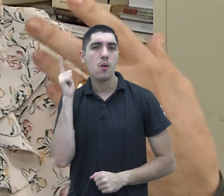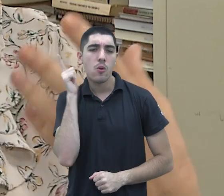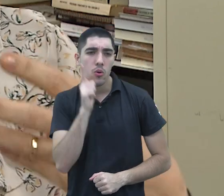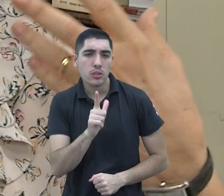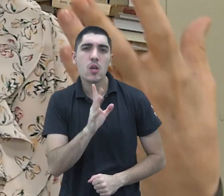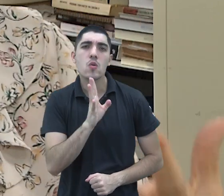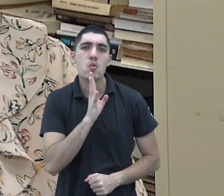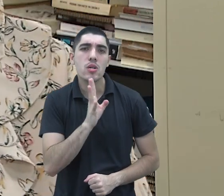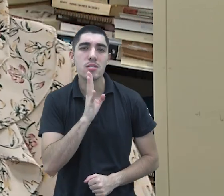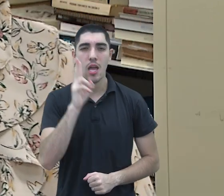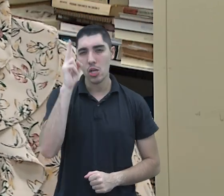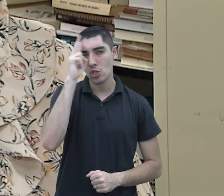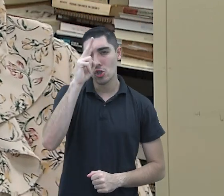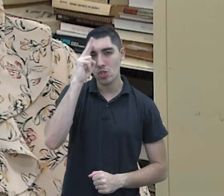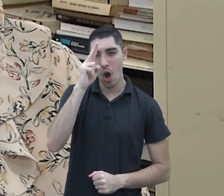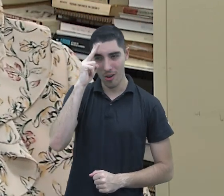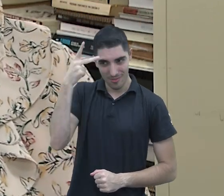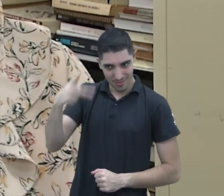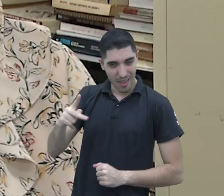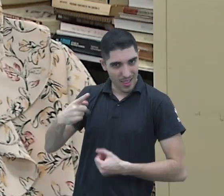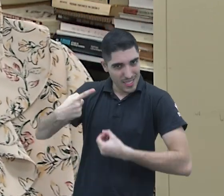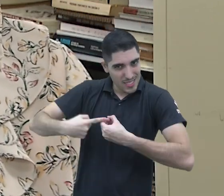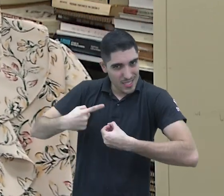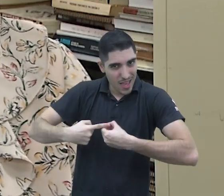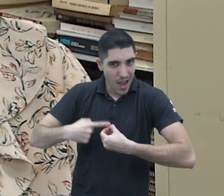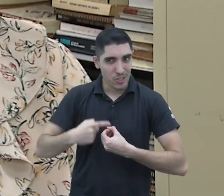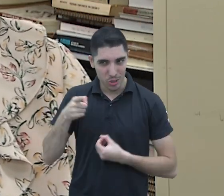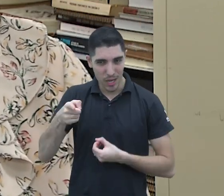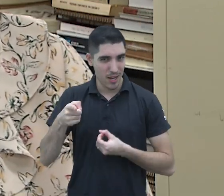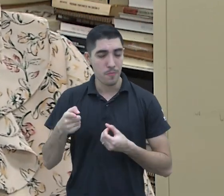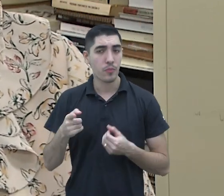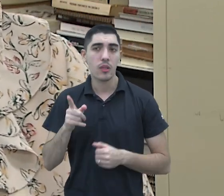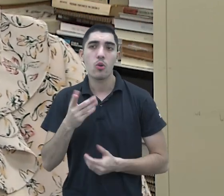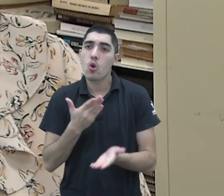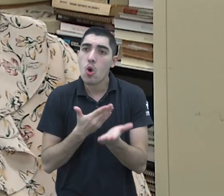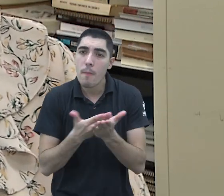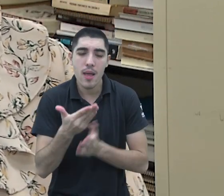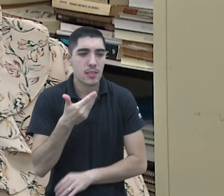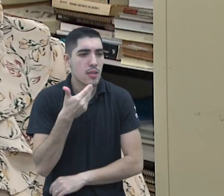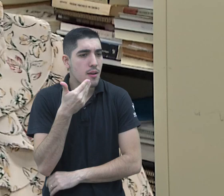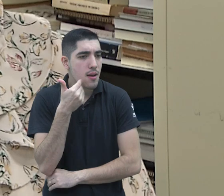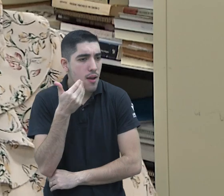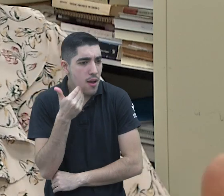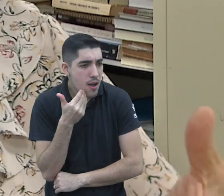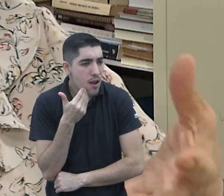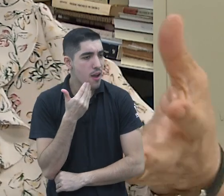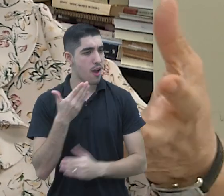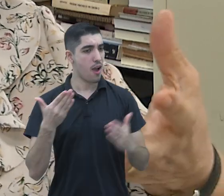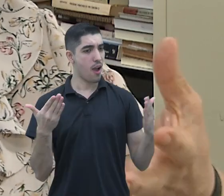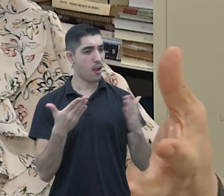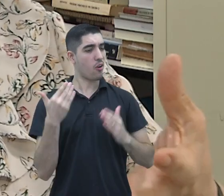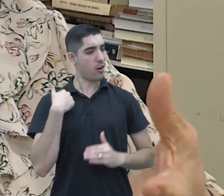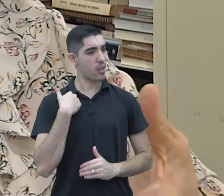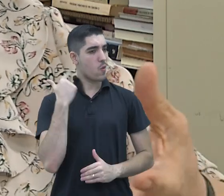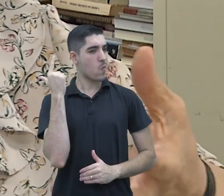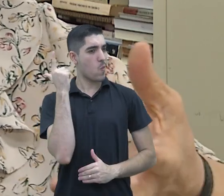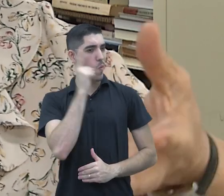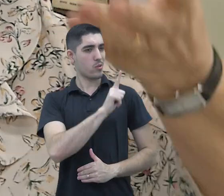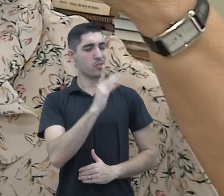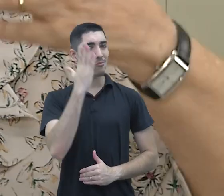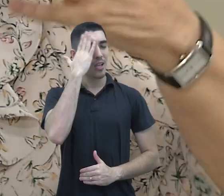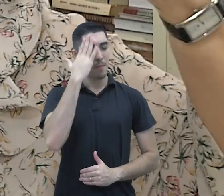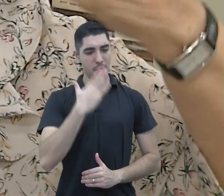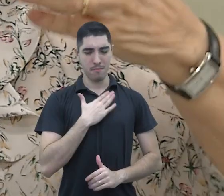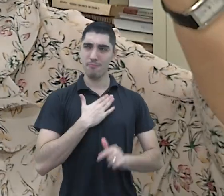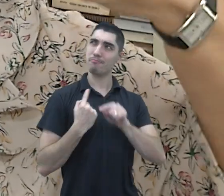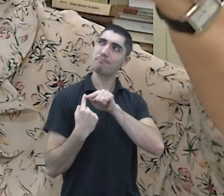ele consegue entender melhor a história da sua cidade, é como se ele tivesse condições de